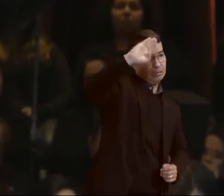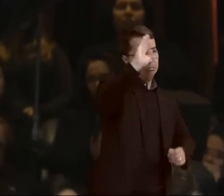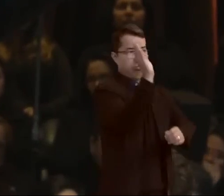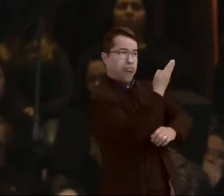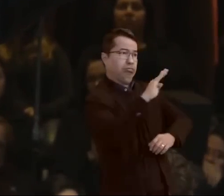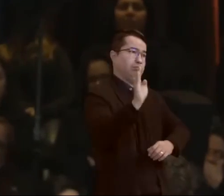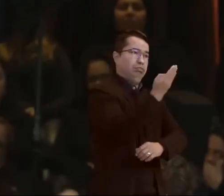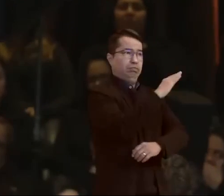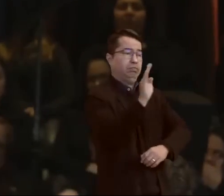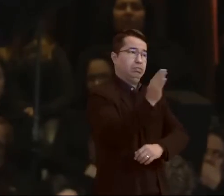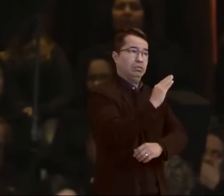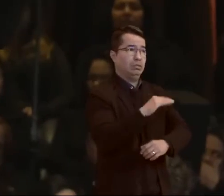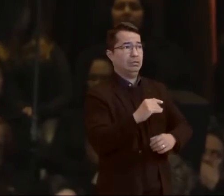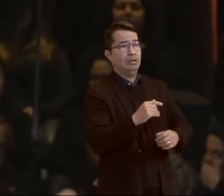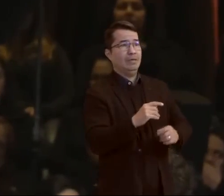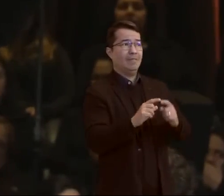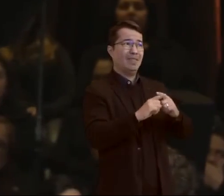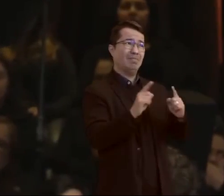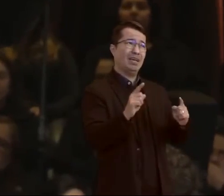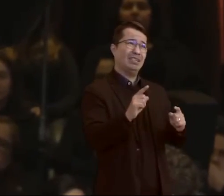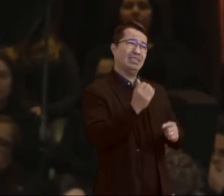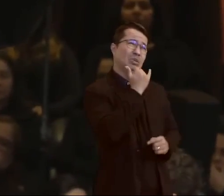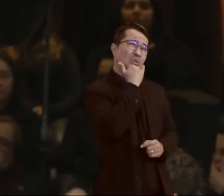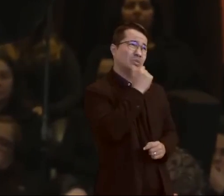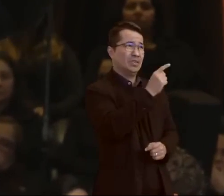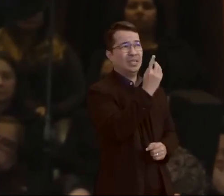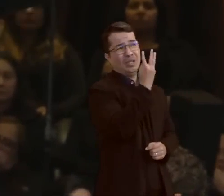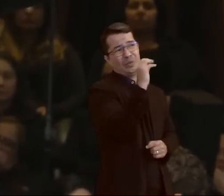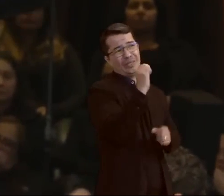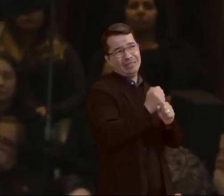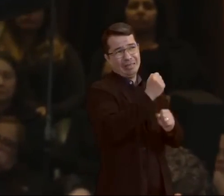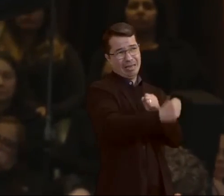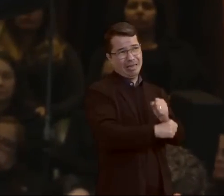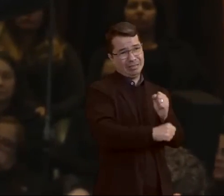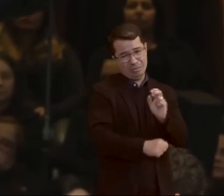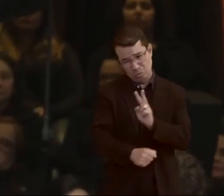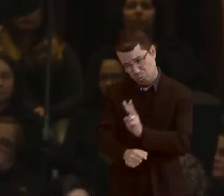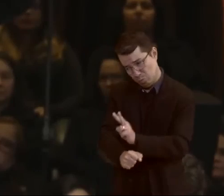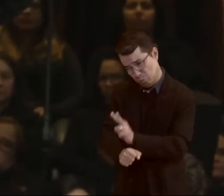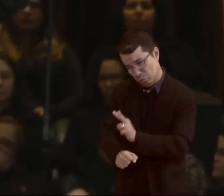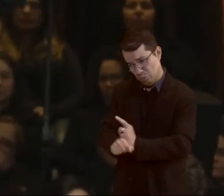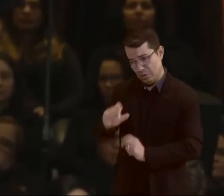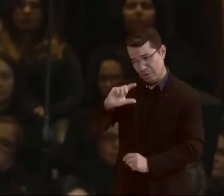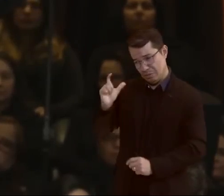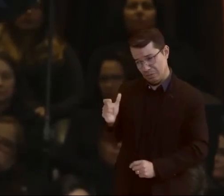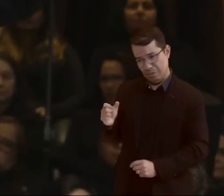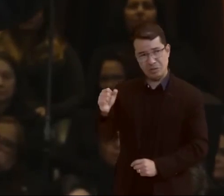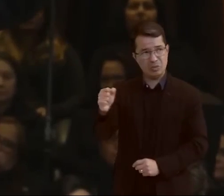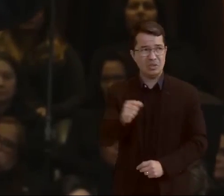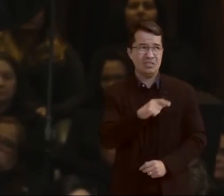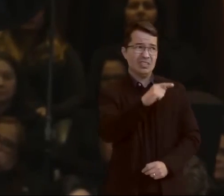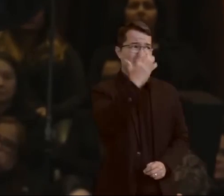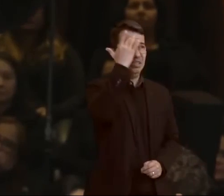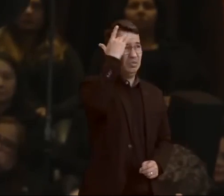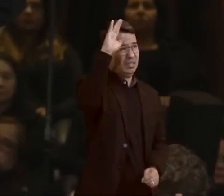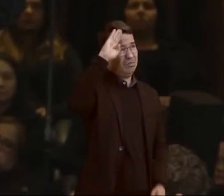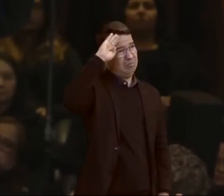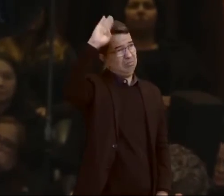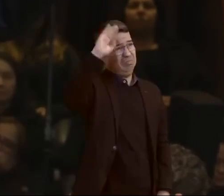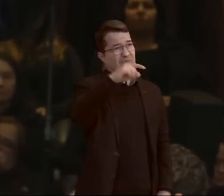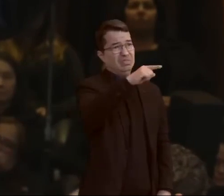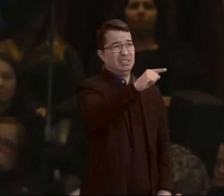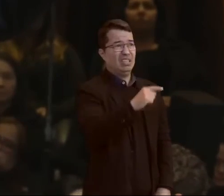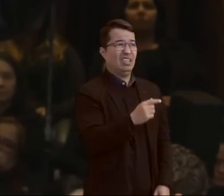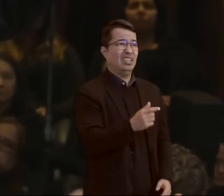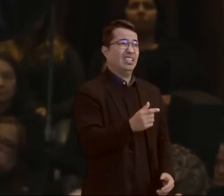maravilha, tá? Mas você está 40 anos cuidando de ovelha no deserto, você não entende nada de tecnologia militar, mas você